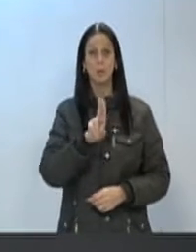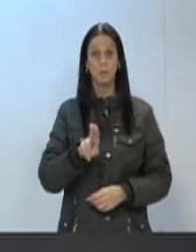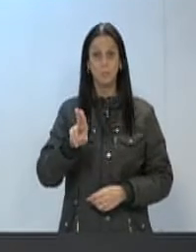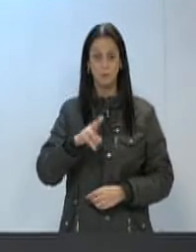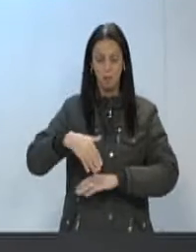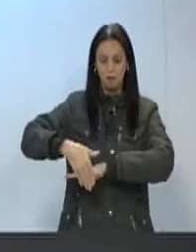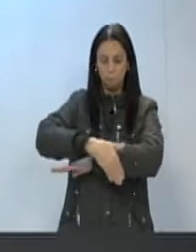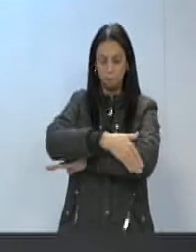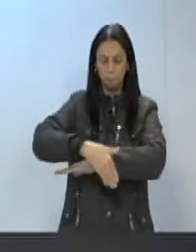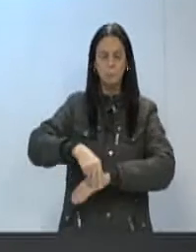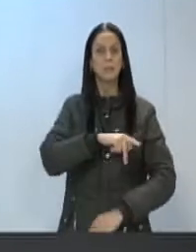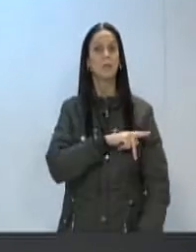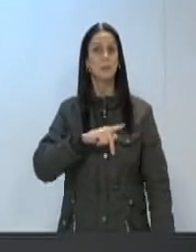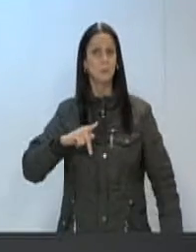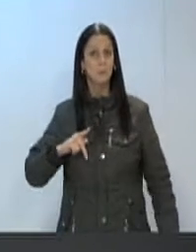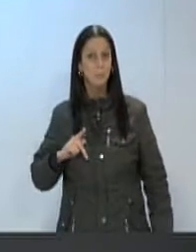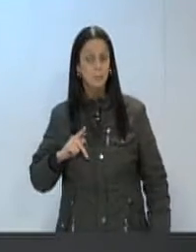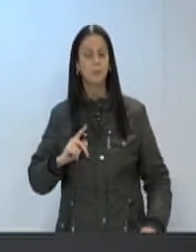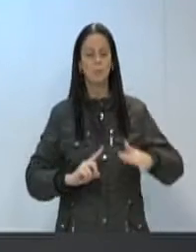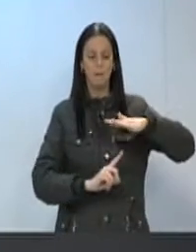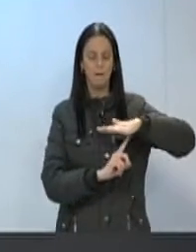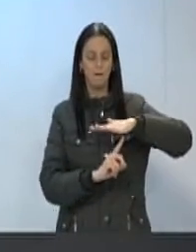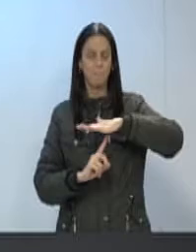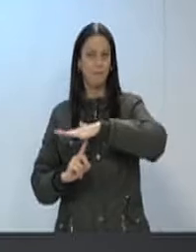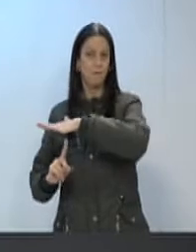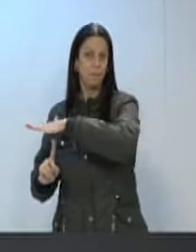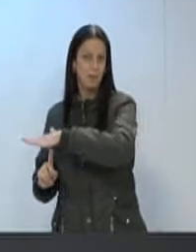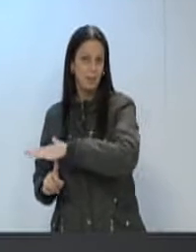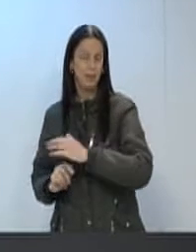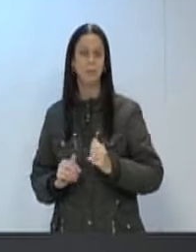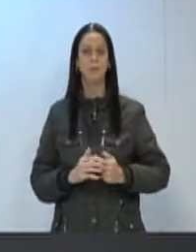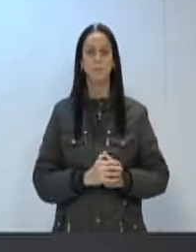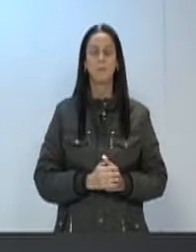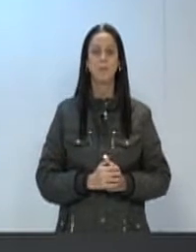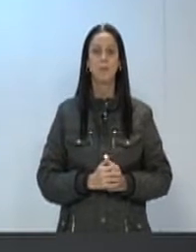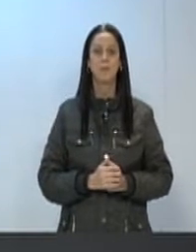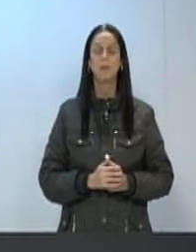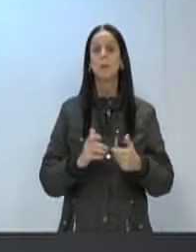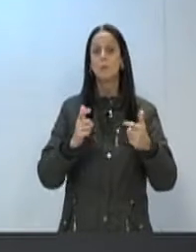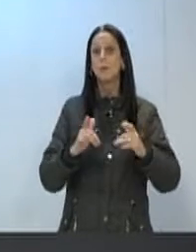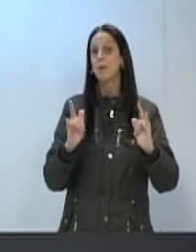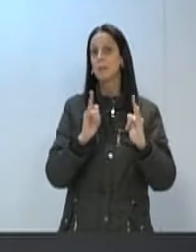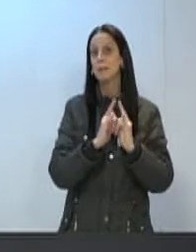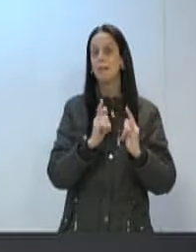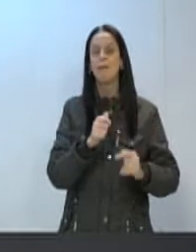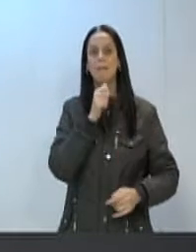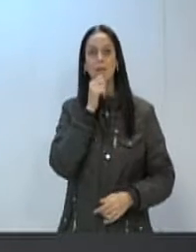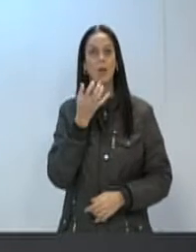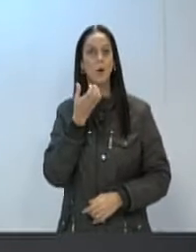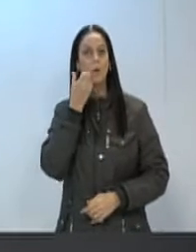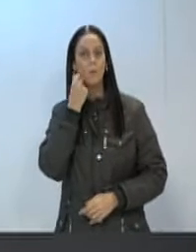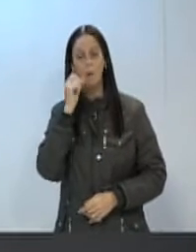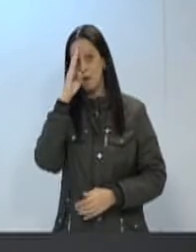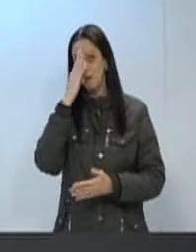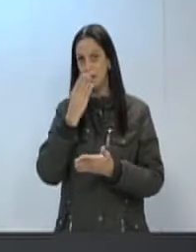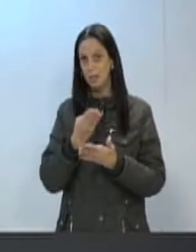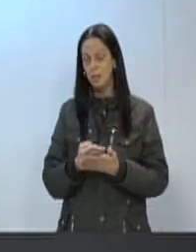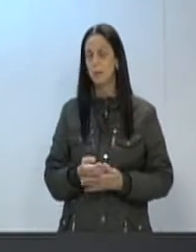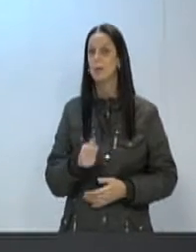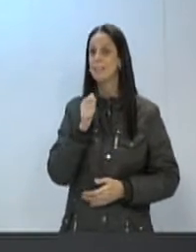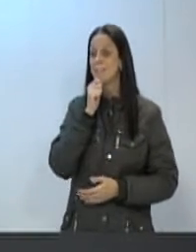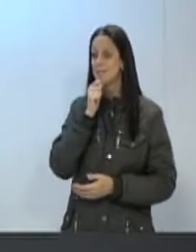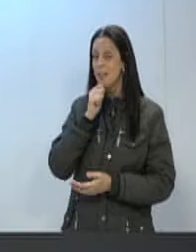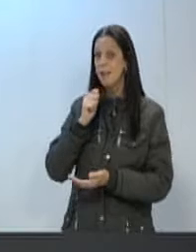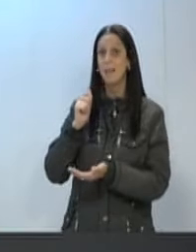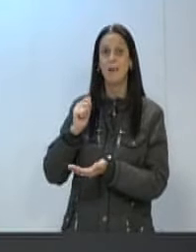espaço público de forma beneficente para uma feira beneficente por uma entidade sem fins lucrativos eu acredito que não tenha custo assim o